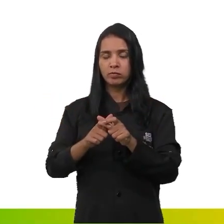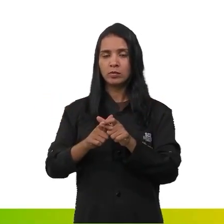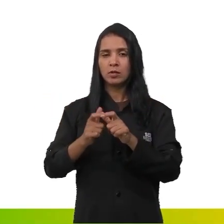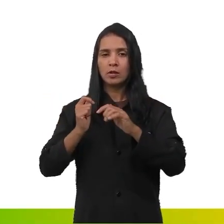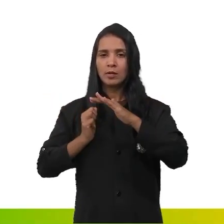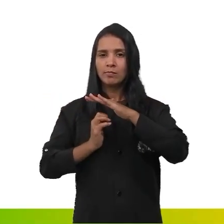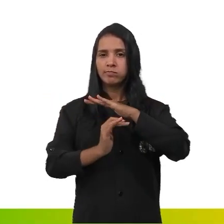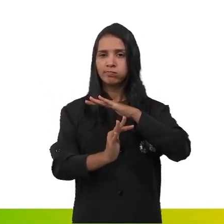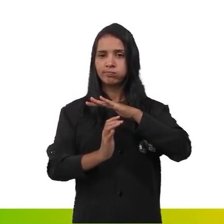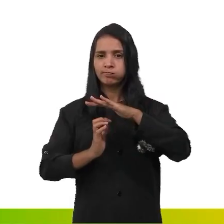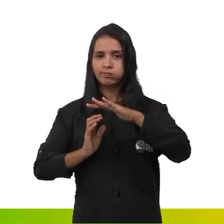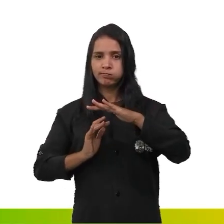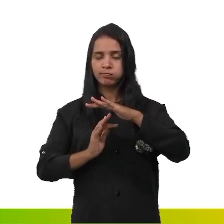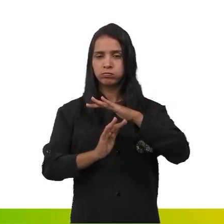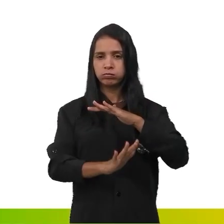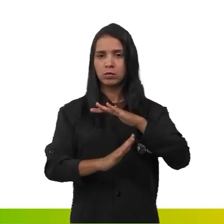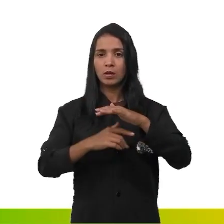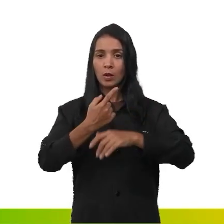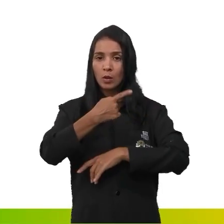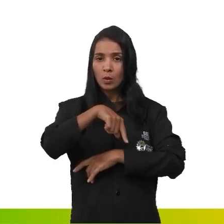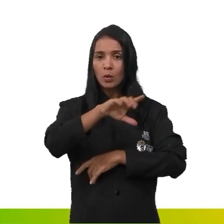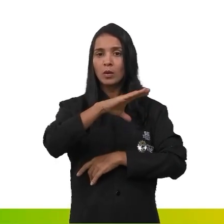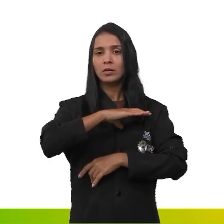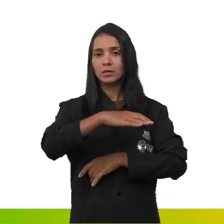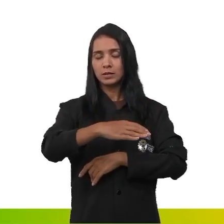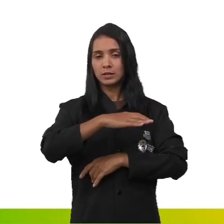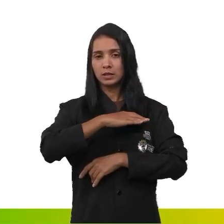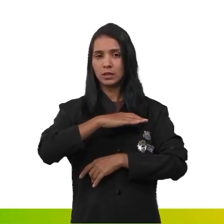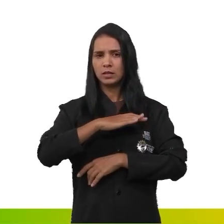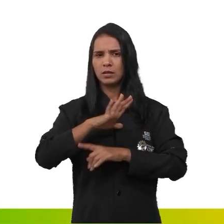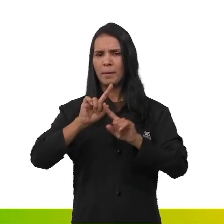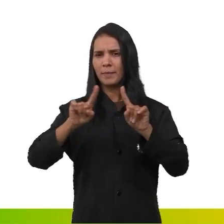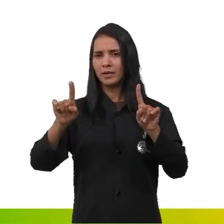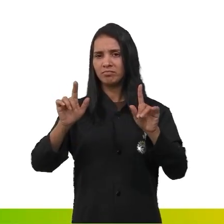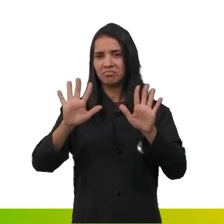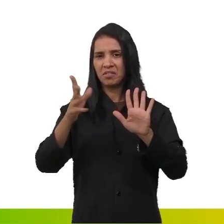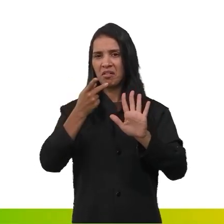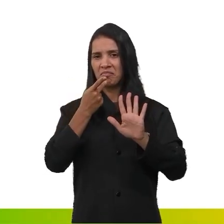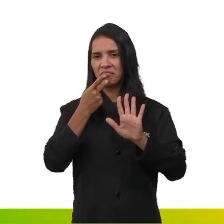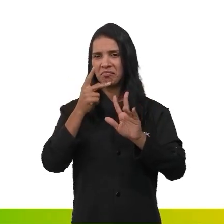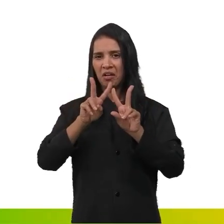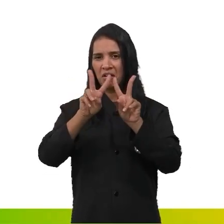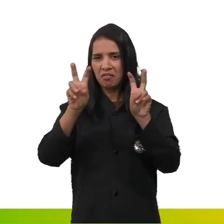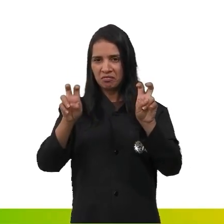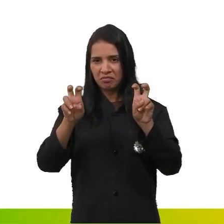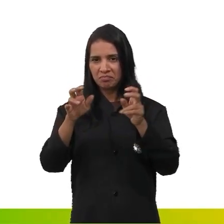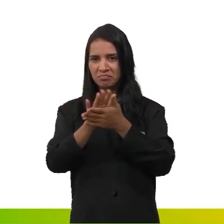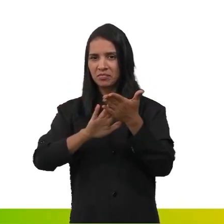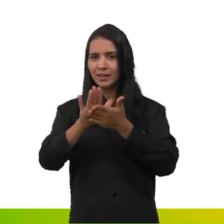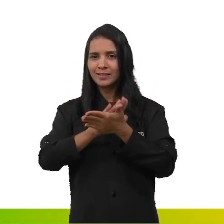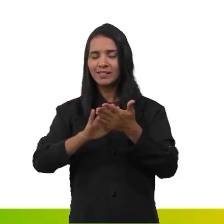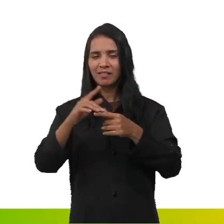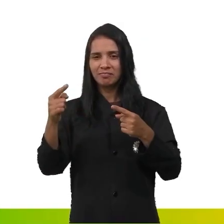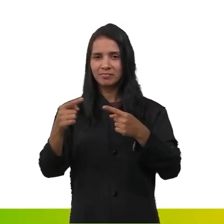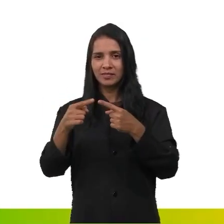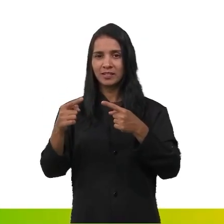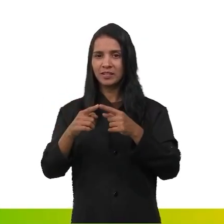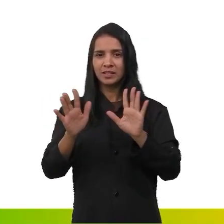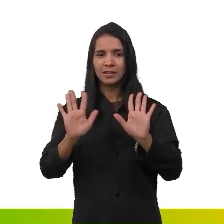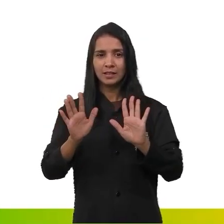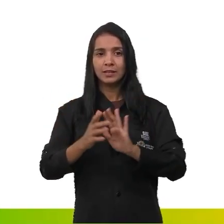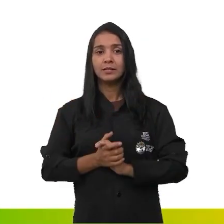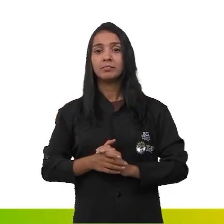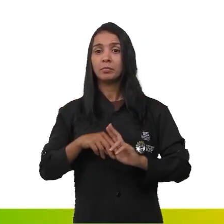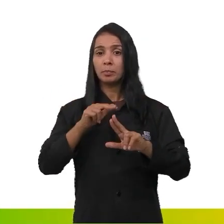cidades. Aqui nós não estamos falando de população, de fluxo migratório para as grandes cidades. Então, a letra